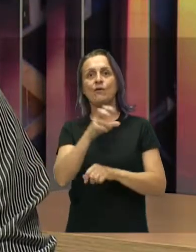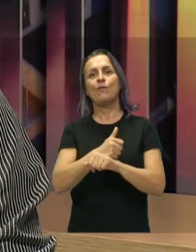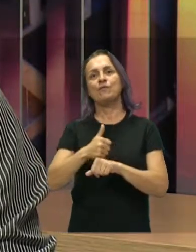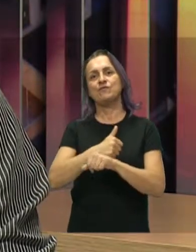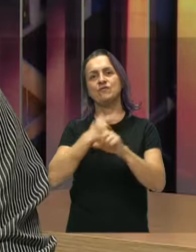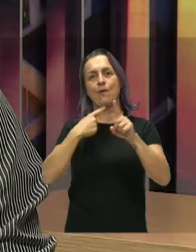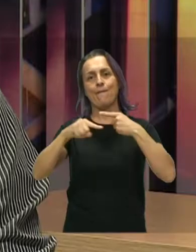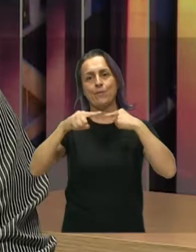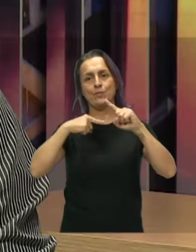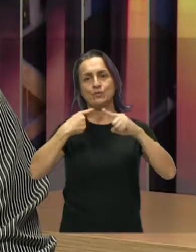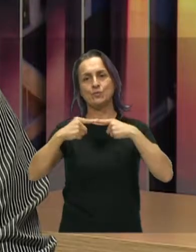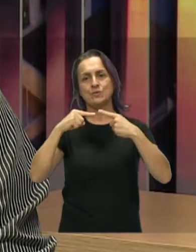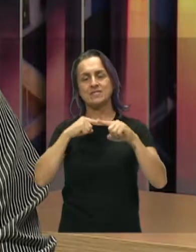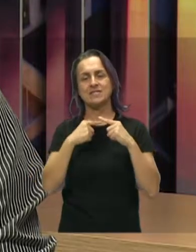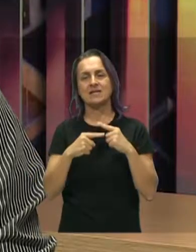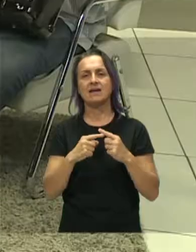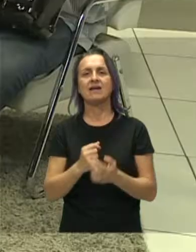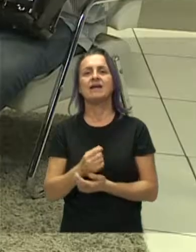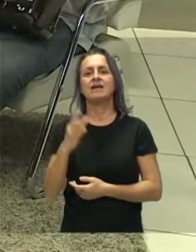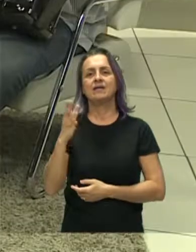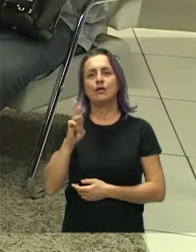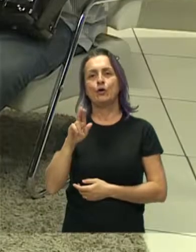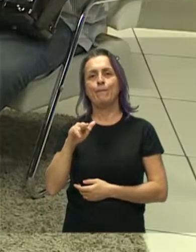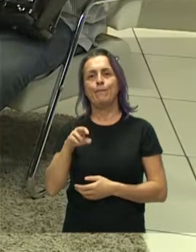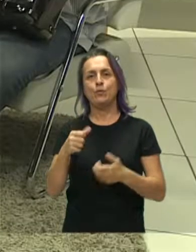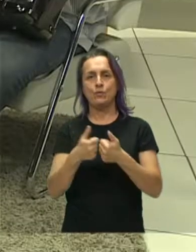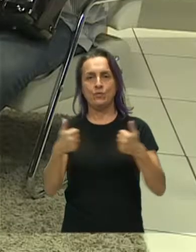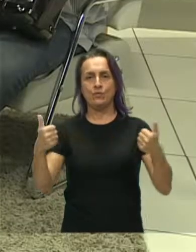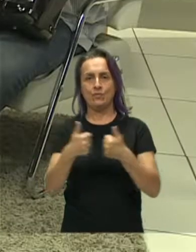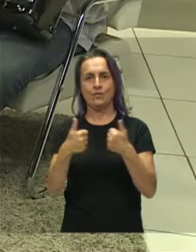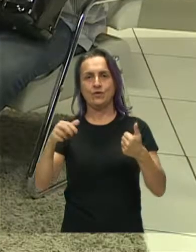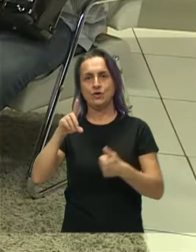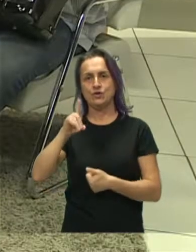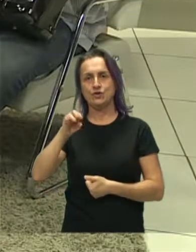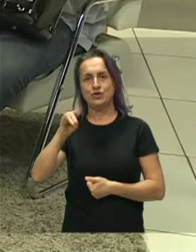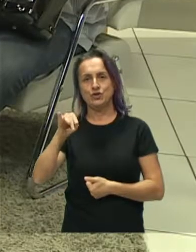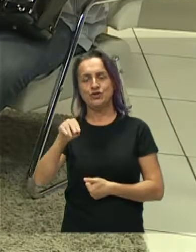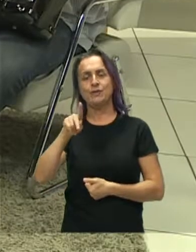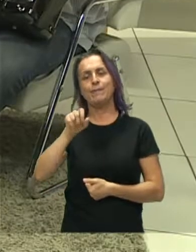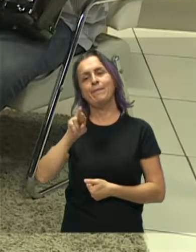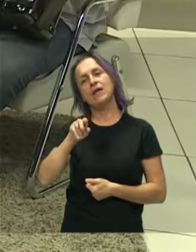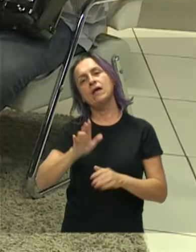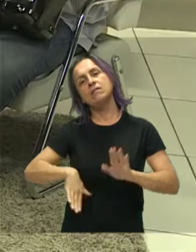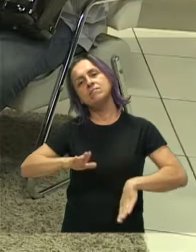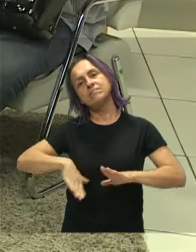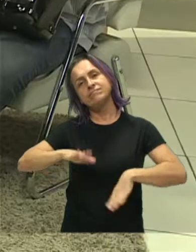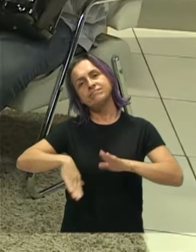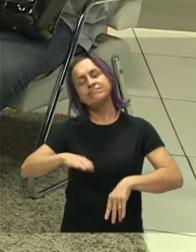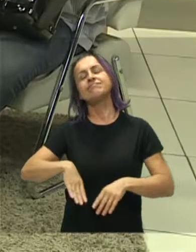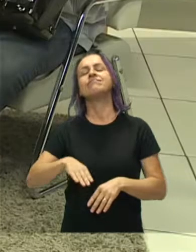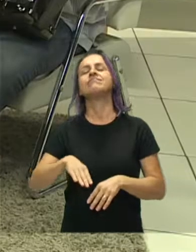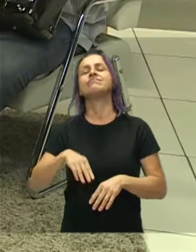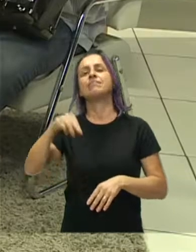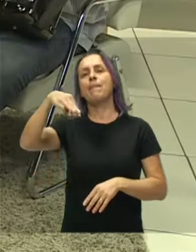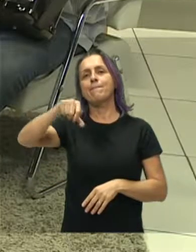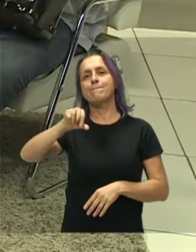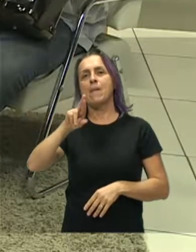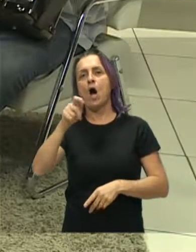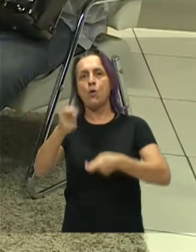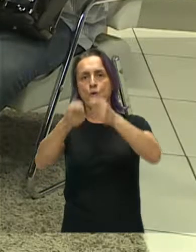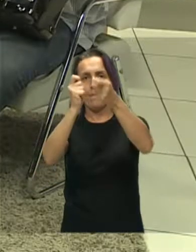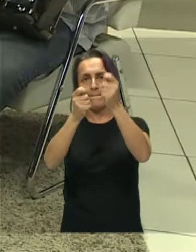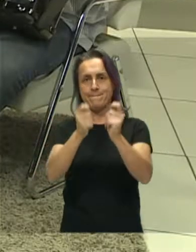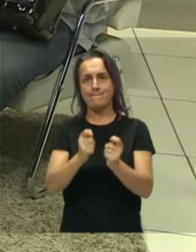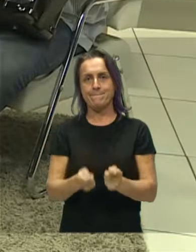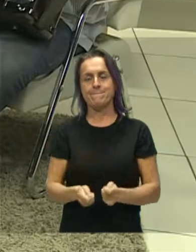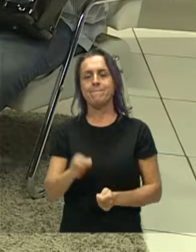Bruno Moritz no acordeon, Didi Massaneiro, percussão. mais a bateria de Mauro